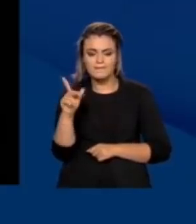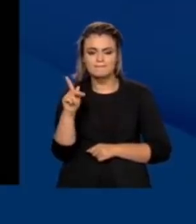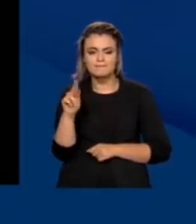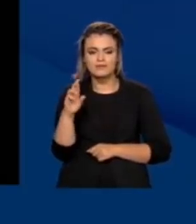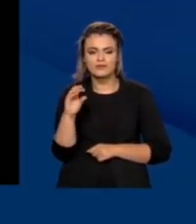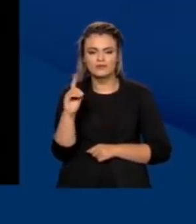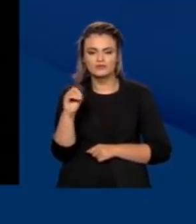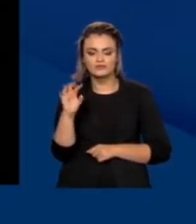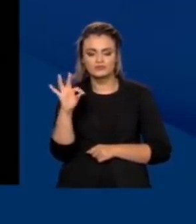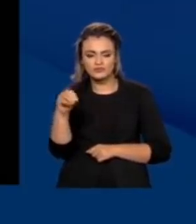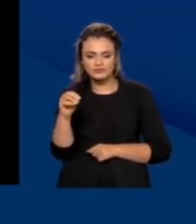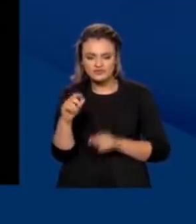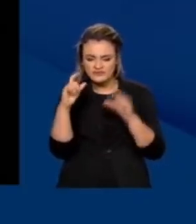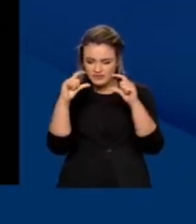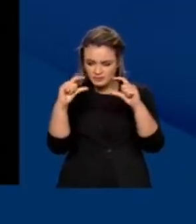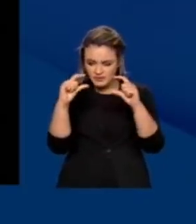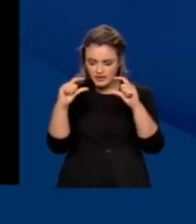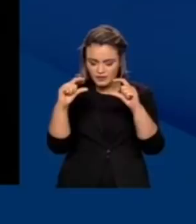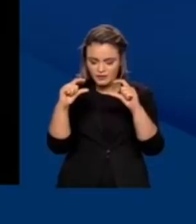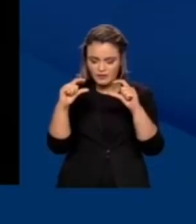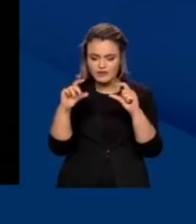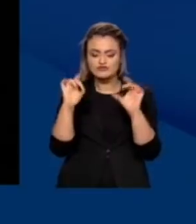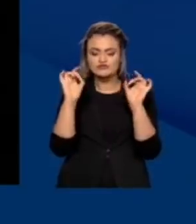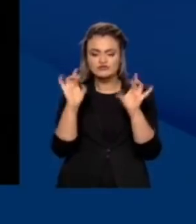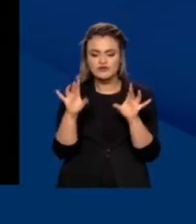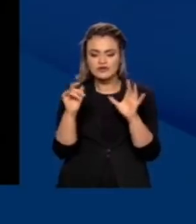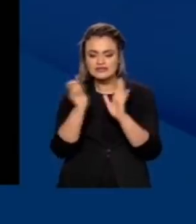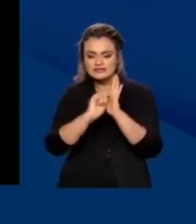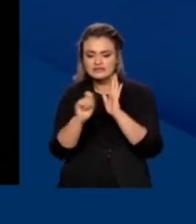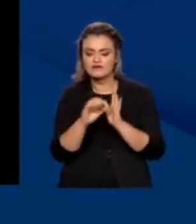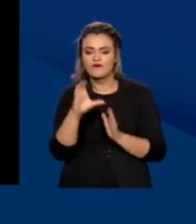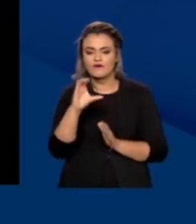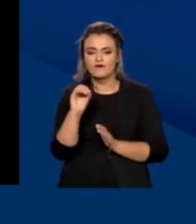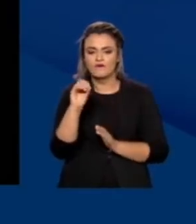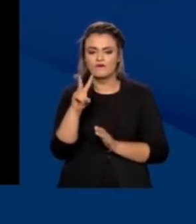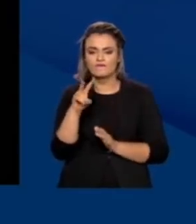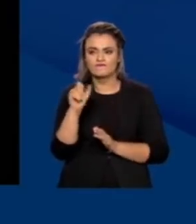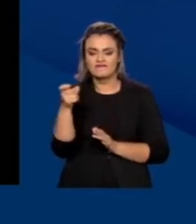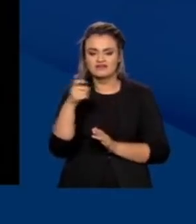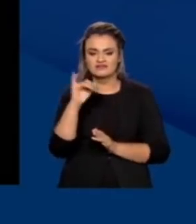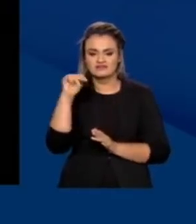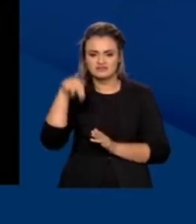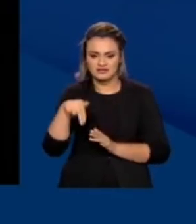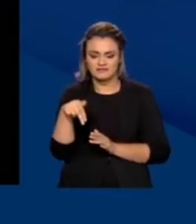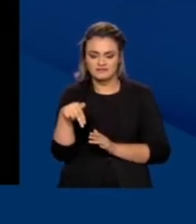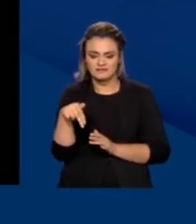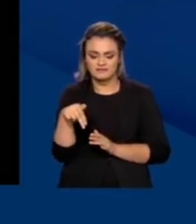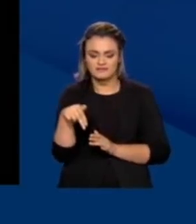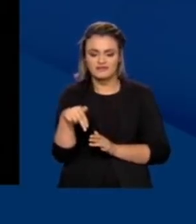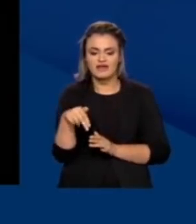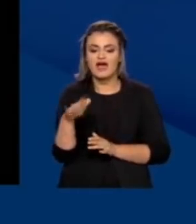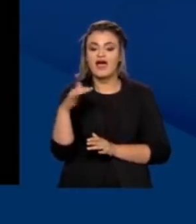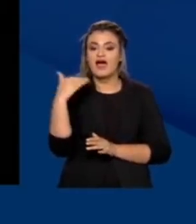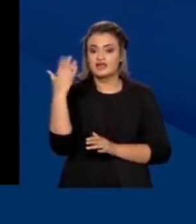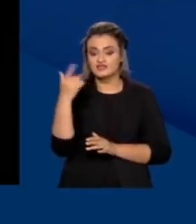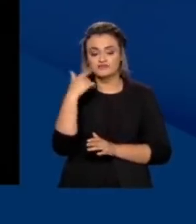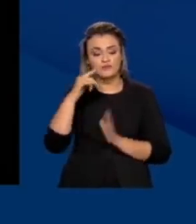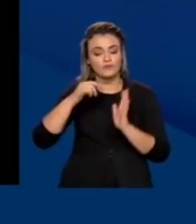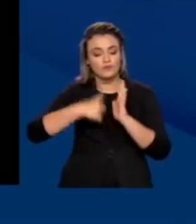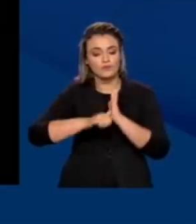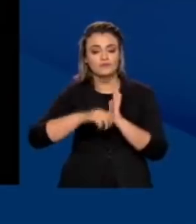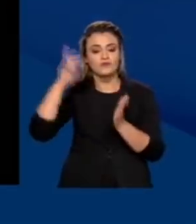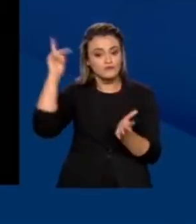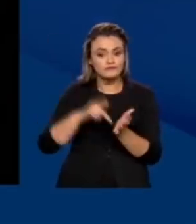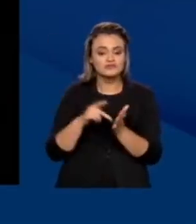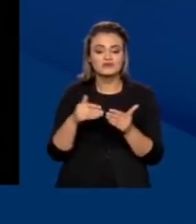os senhores verificam que está um campo pequenininho, apenas com escrito Covaxin. E nós vamos verificar o documento oficial recebido